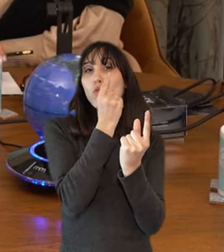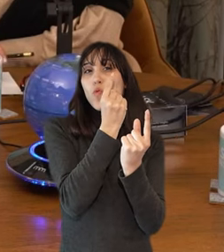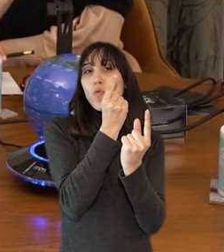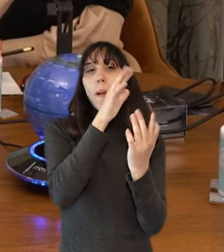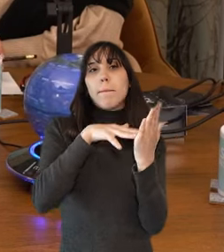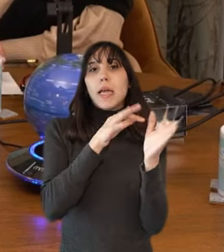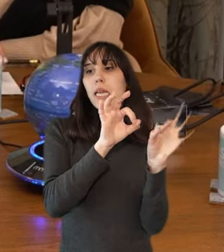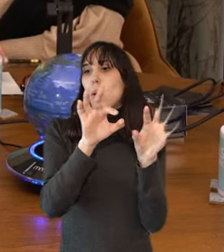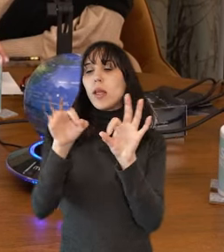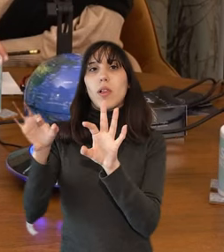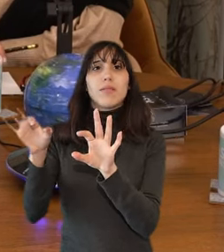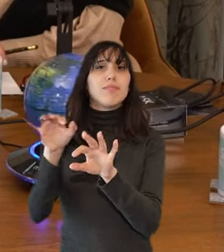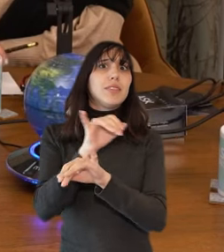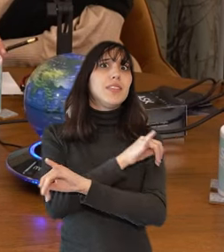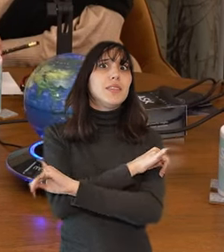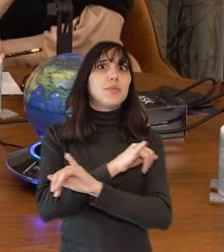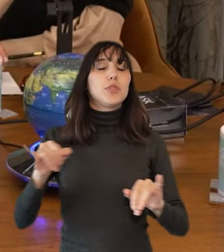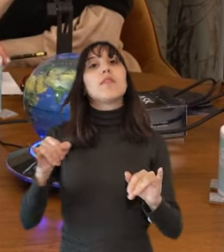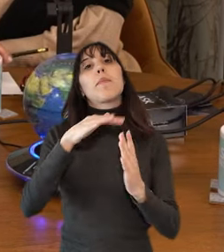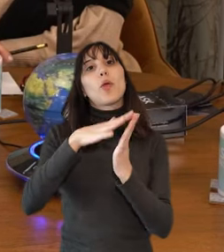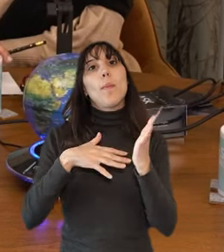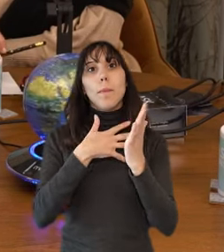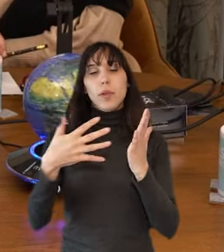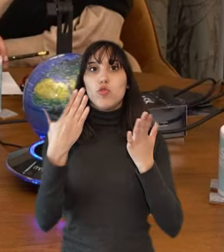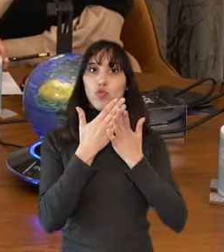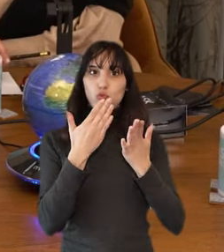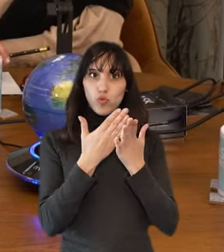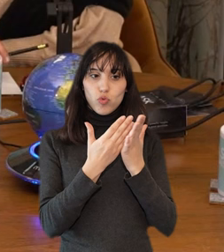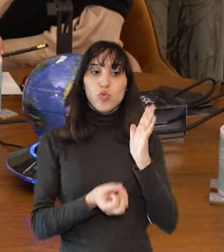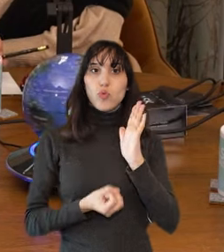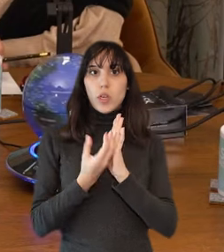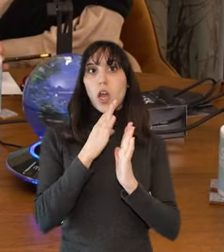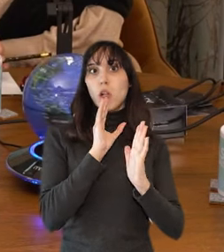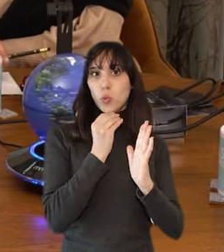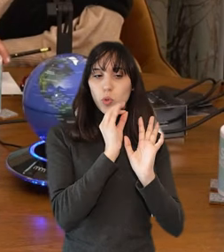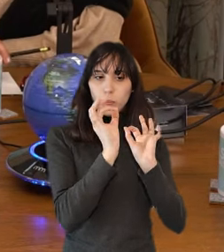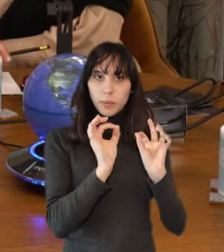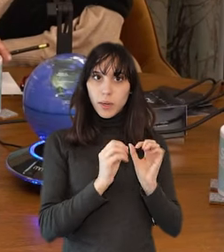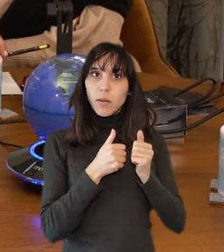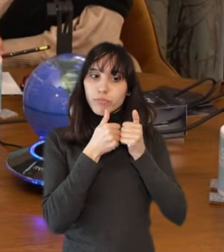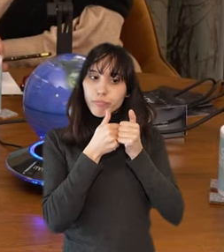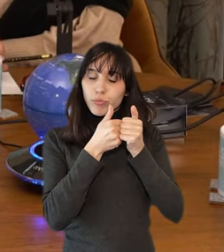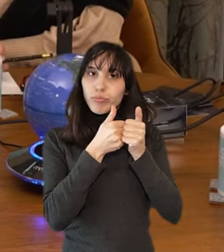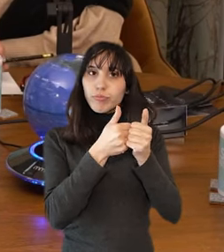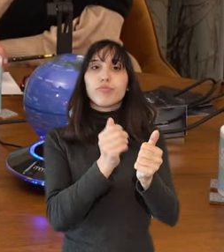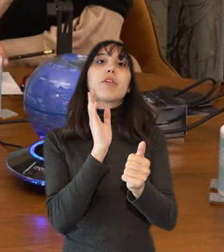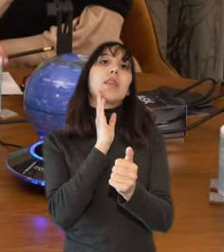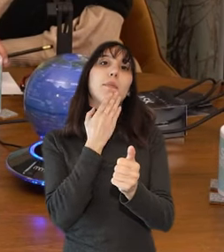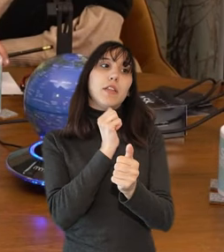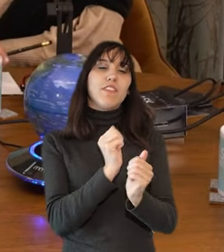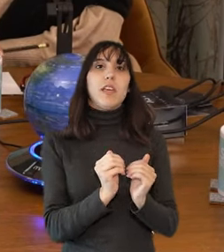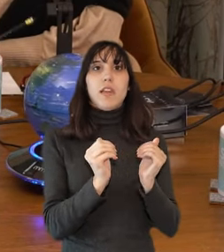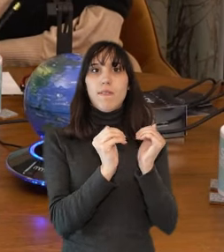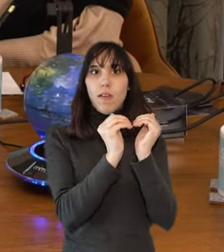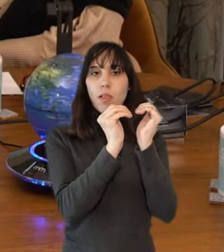como um plano ser igual ao outro e esse plano de estudos eh é realizado pelo aluno não é na sua dependendo do seu nível